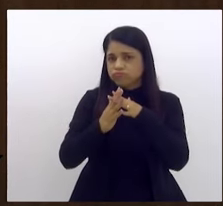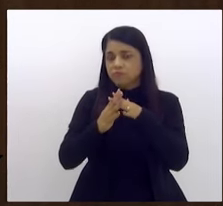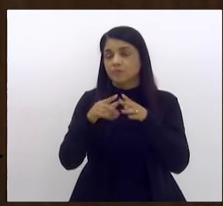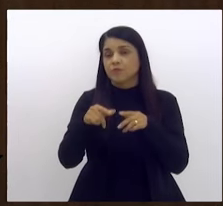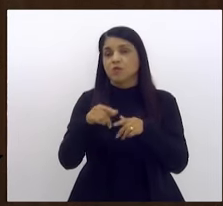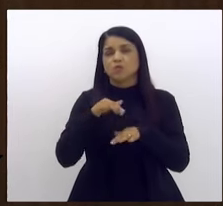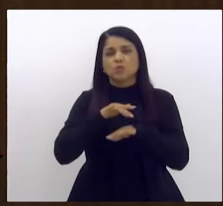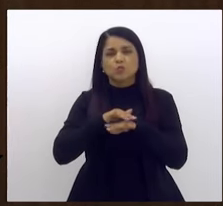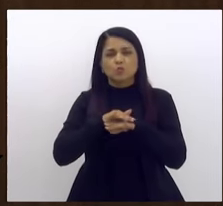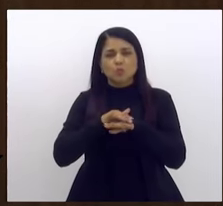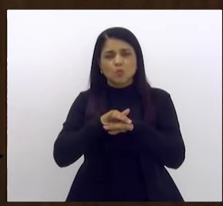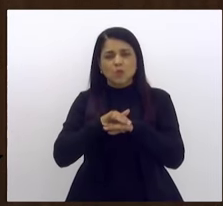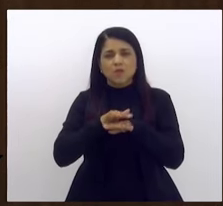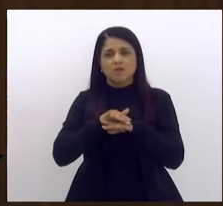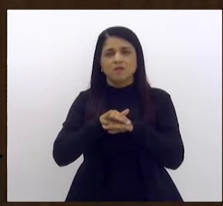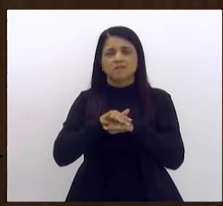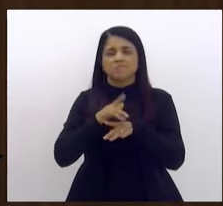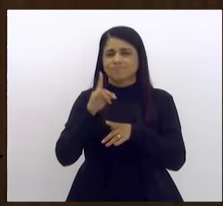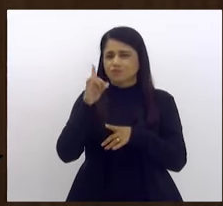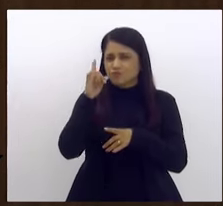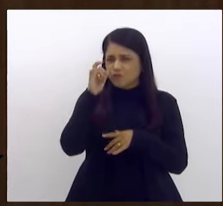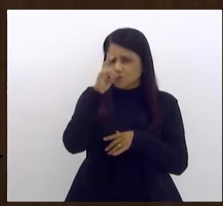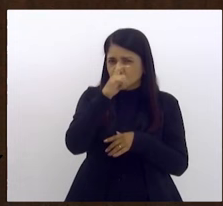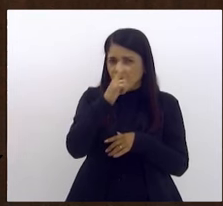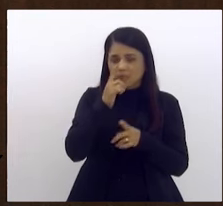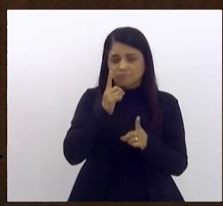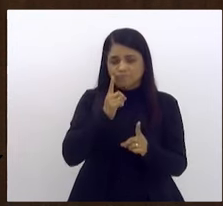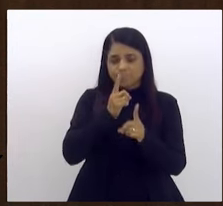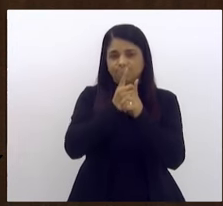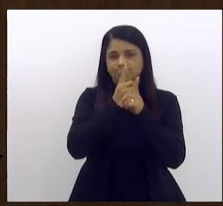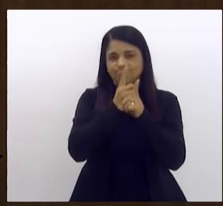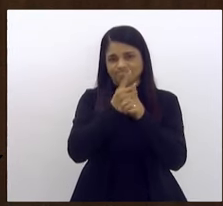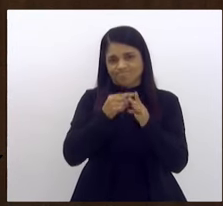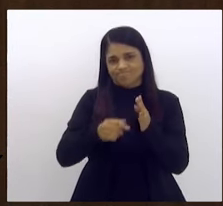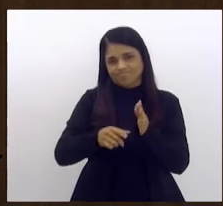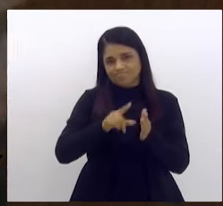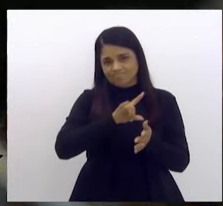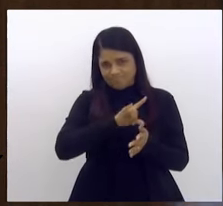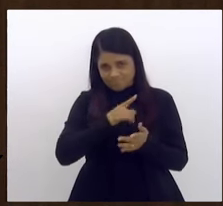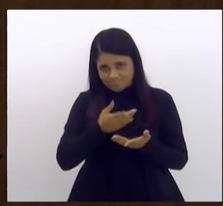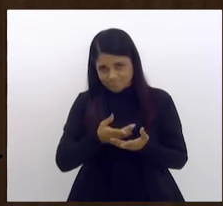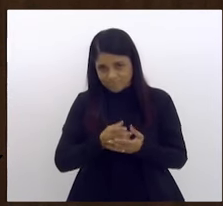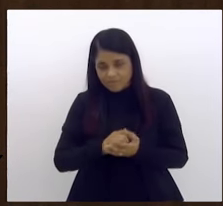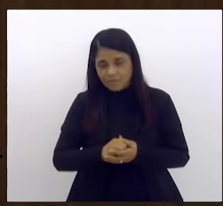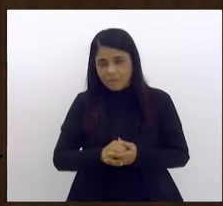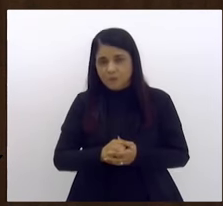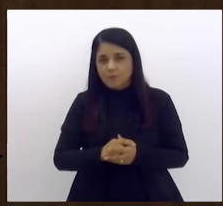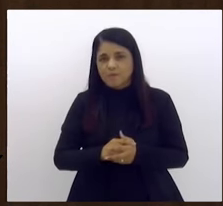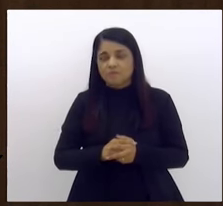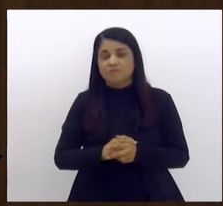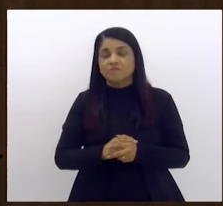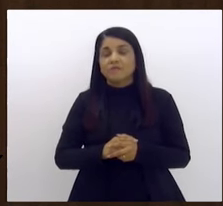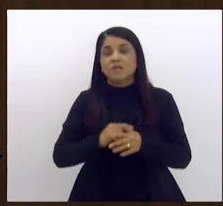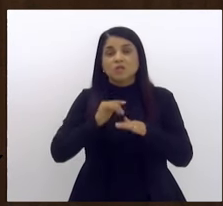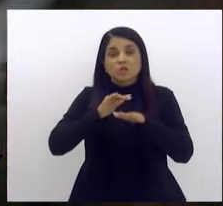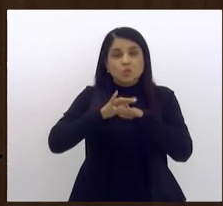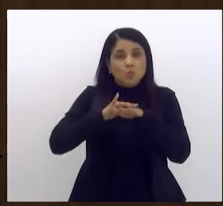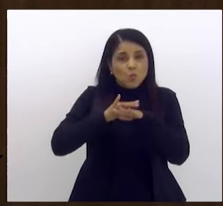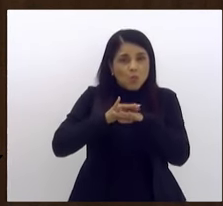vezes doenças que têm uma dificuldade do diagnóstico precoce. E essas doenças, elas